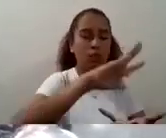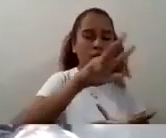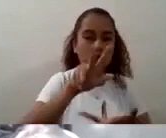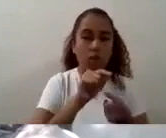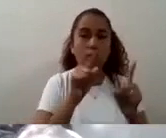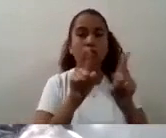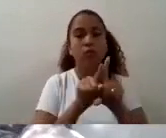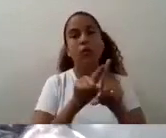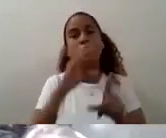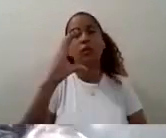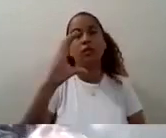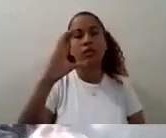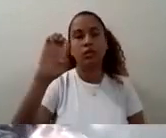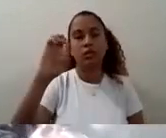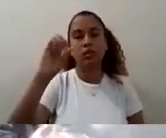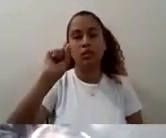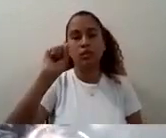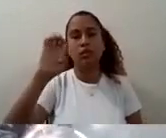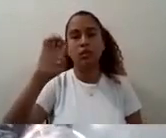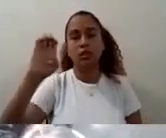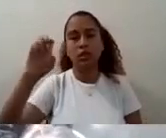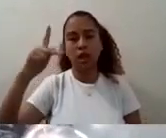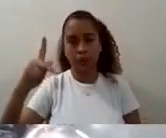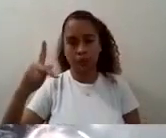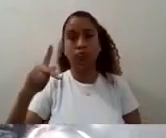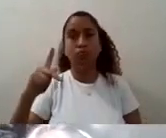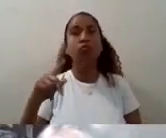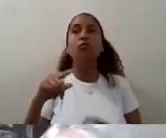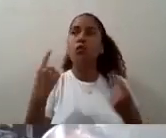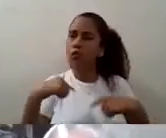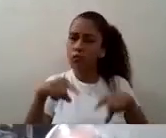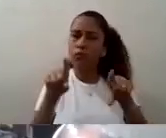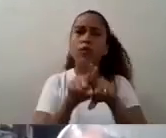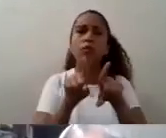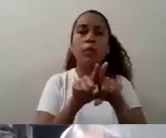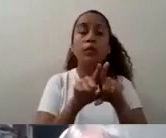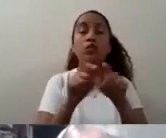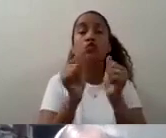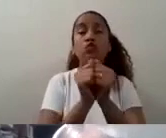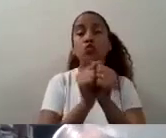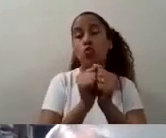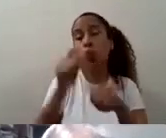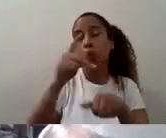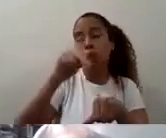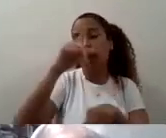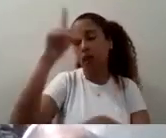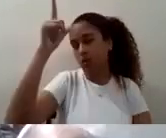foi internacional, ela foi realizada em parceria com a Alemanha.